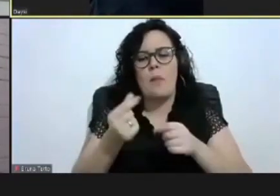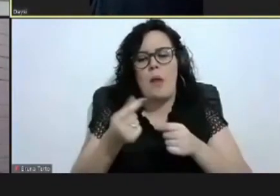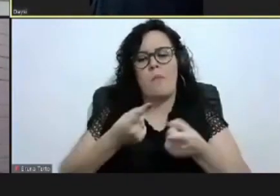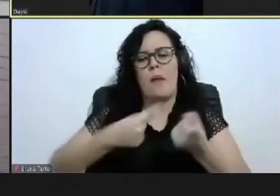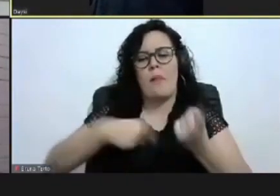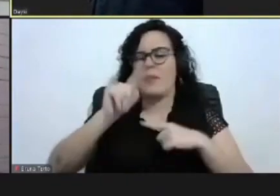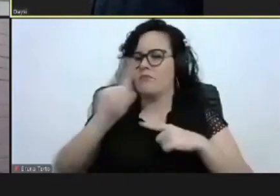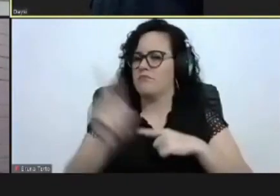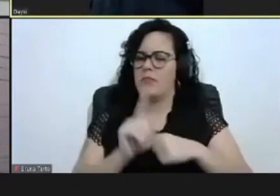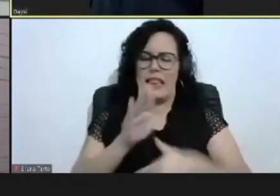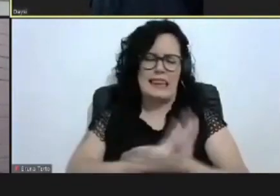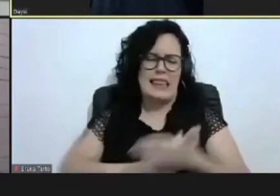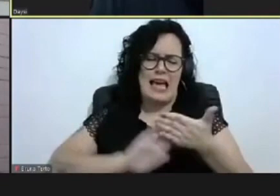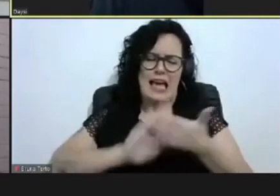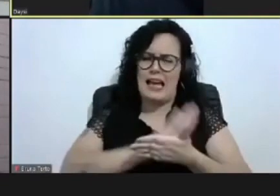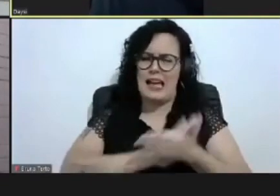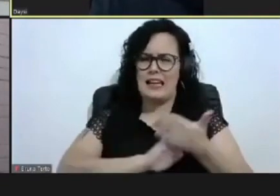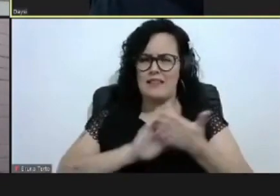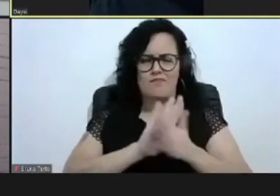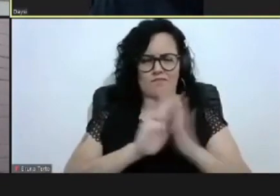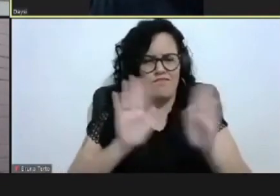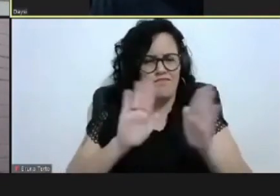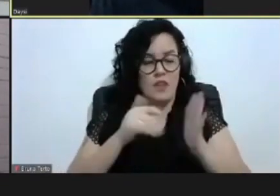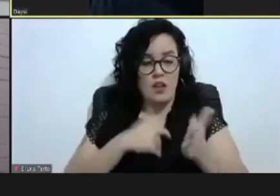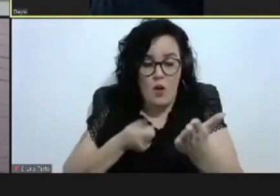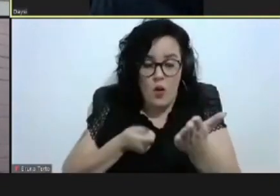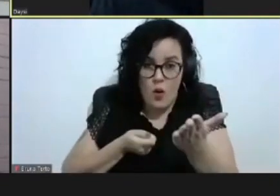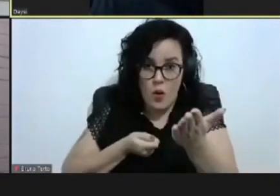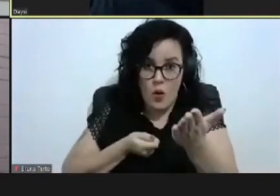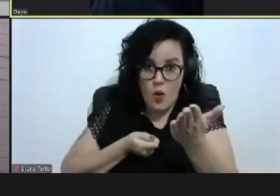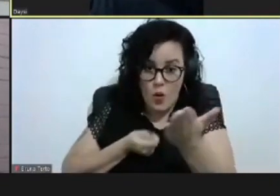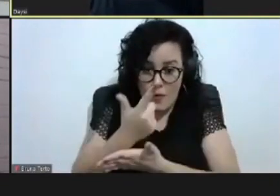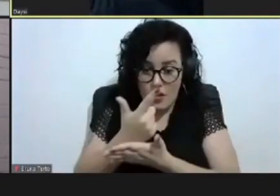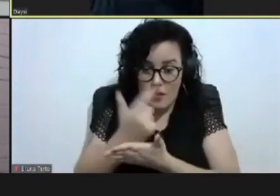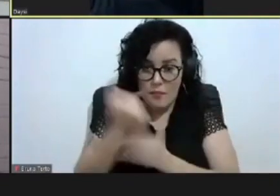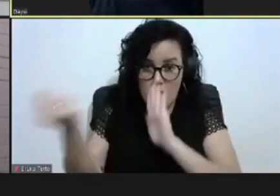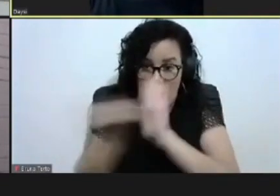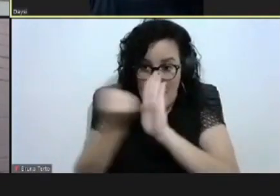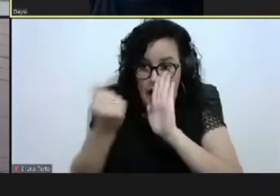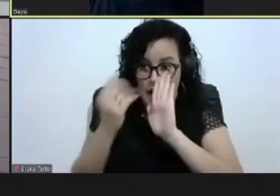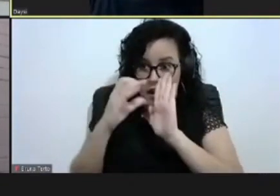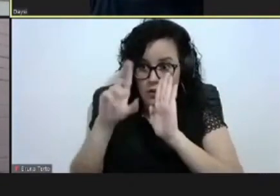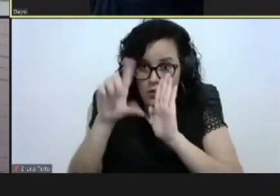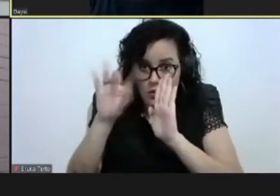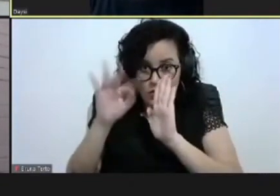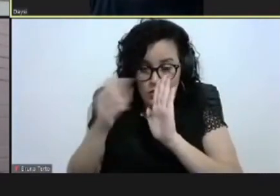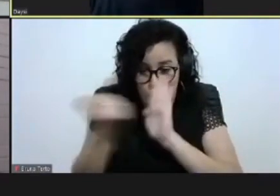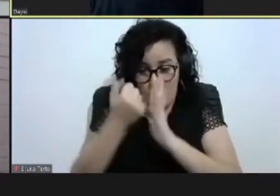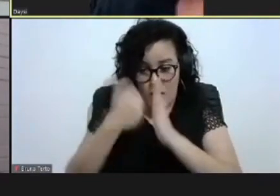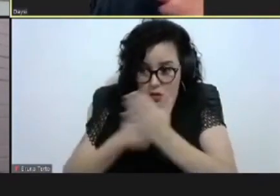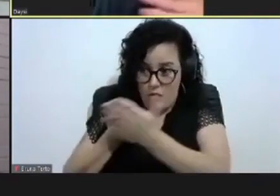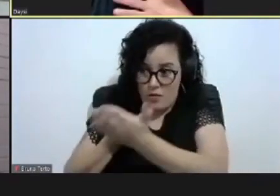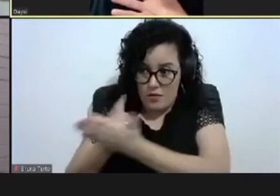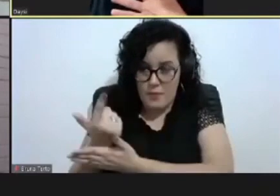nunca. Quando eu comprei o título, eu estava numa situação financeira